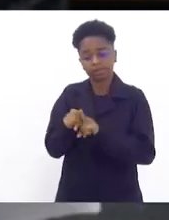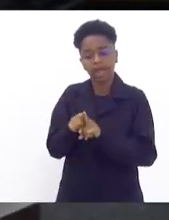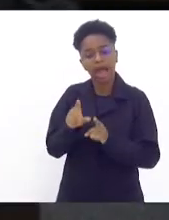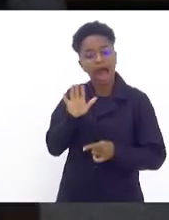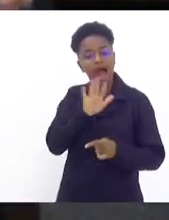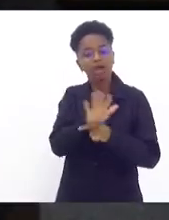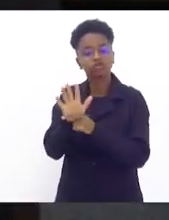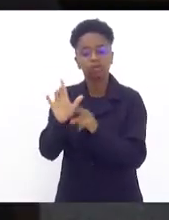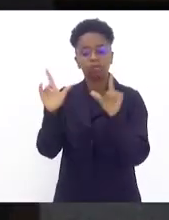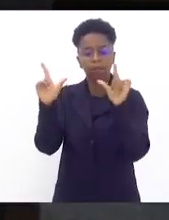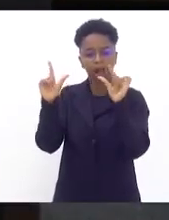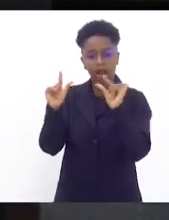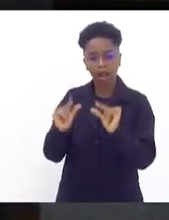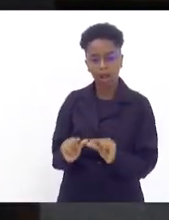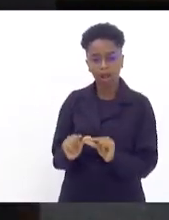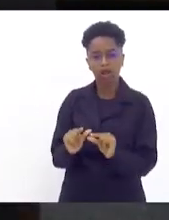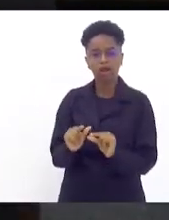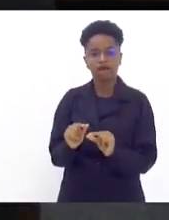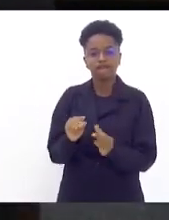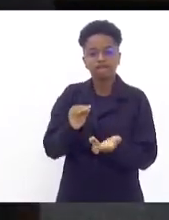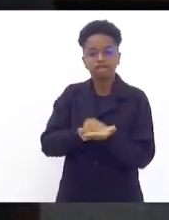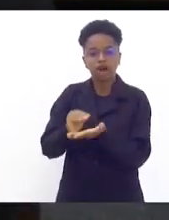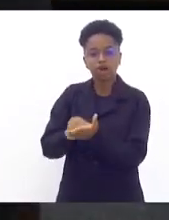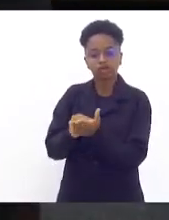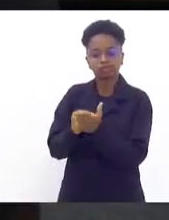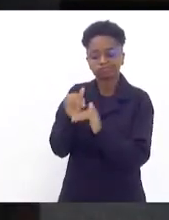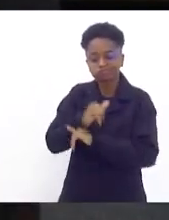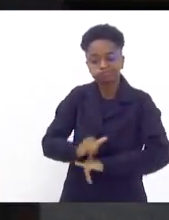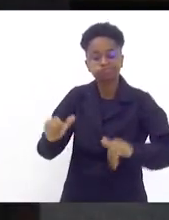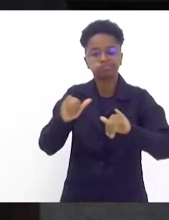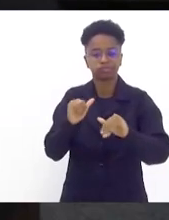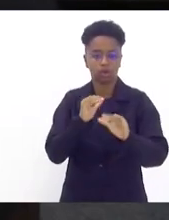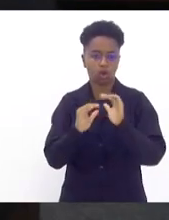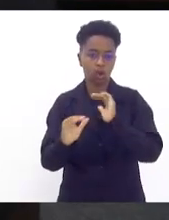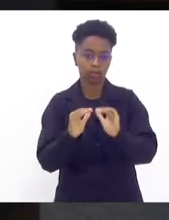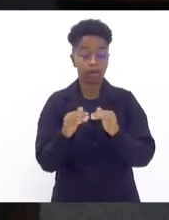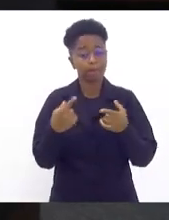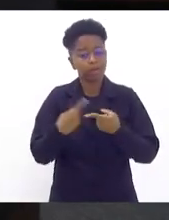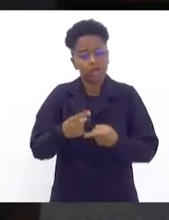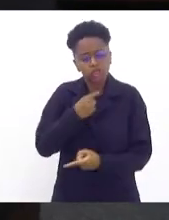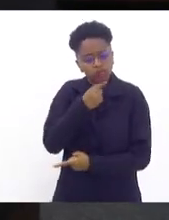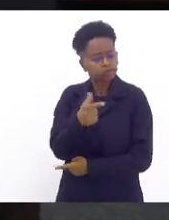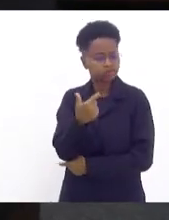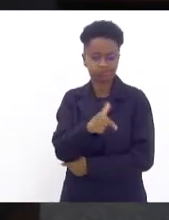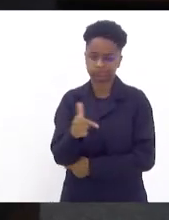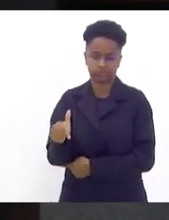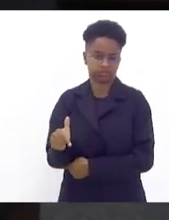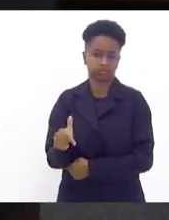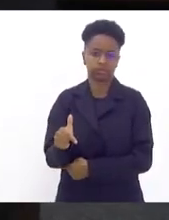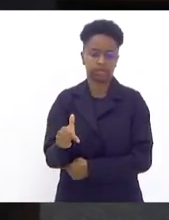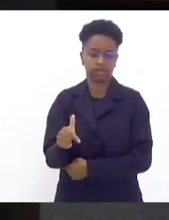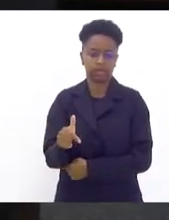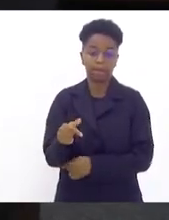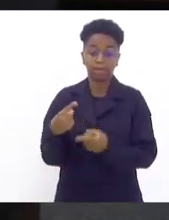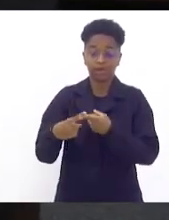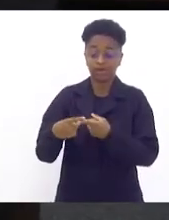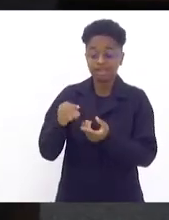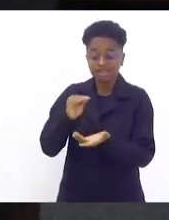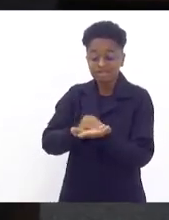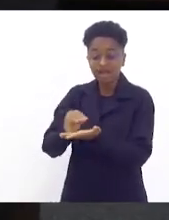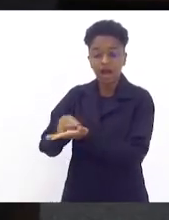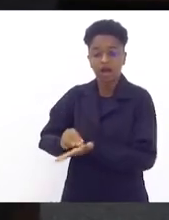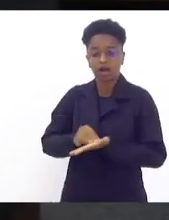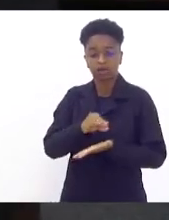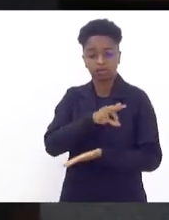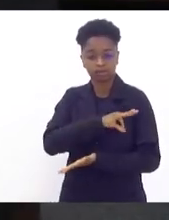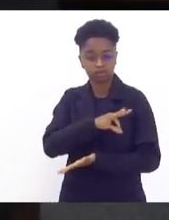para a diminuição da subnotificação, porque não há dúvida de que a não existência